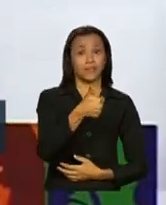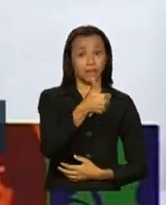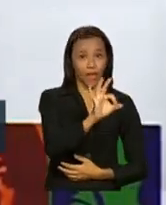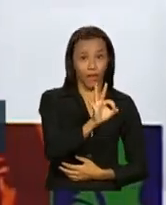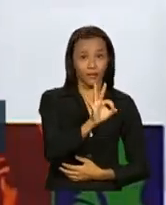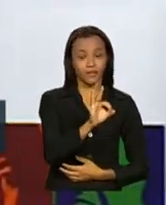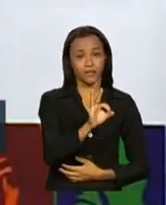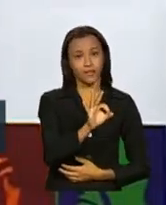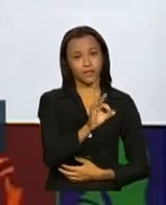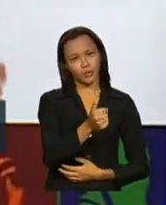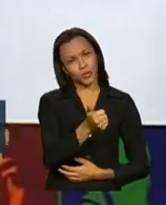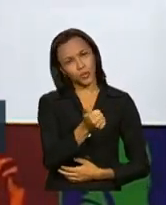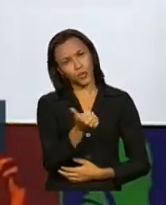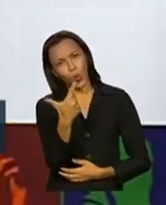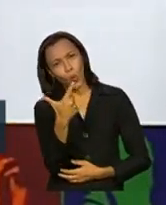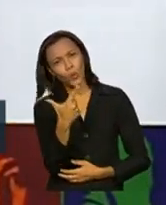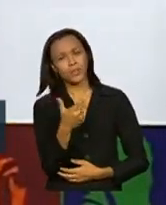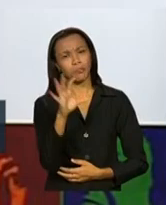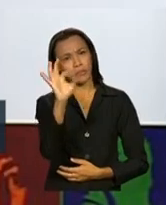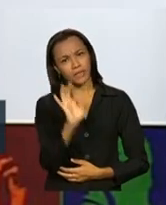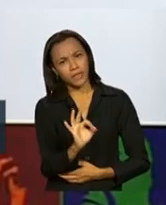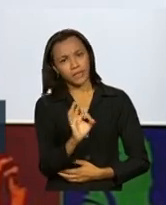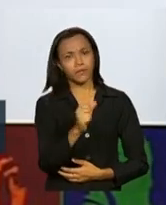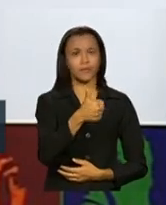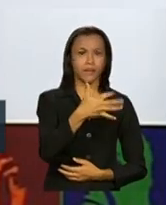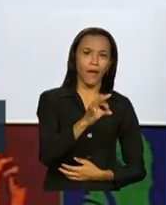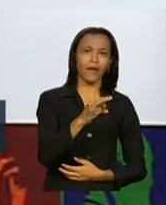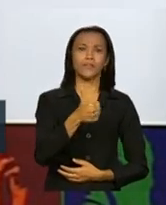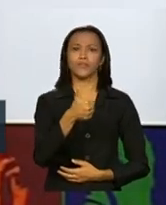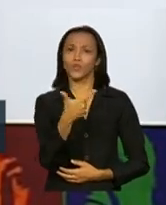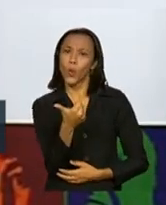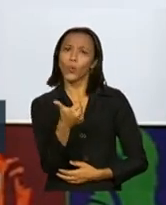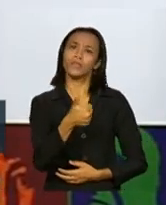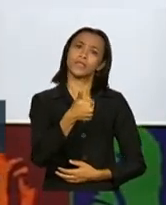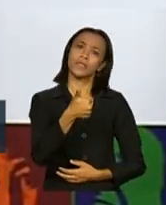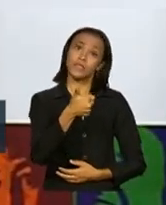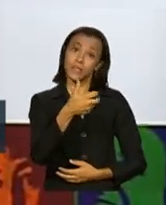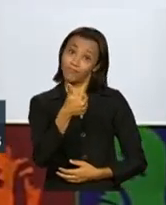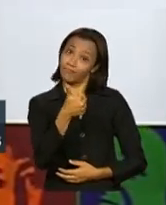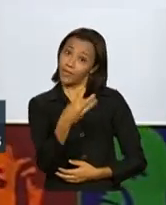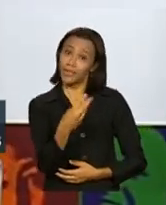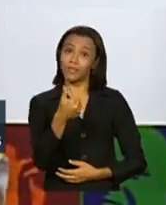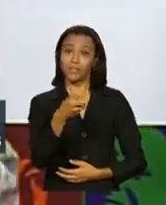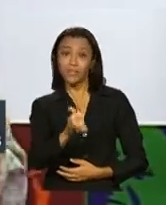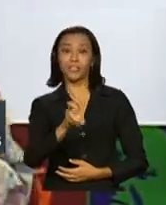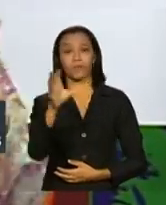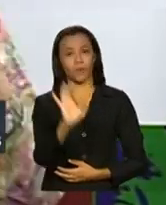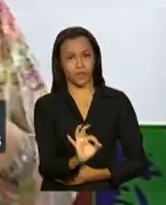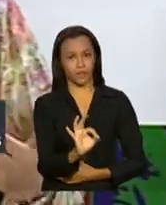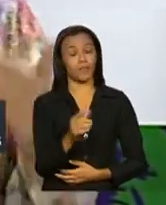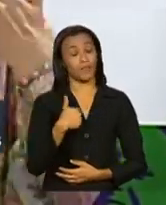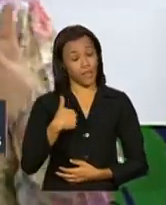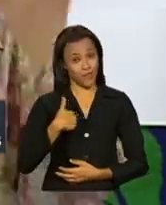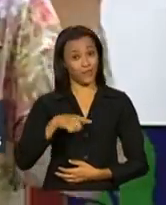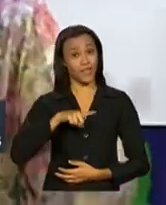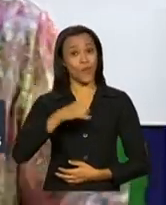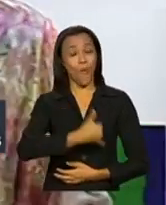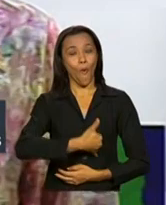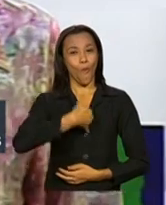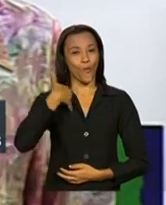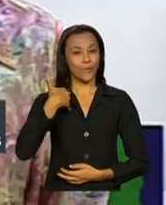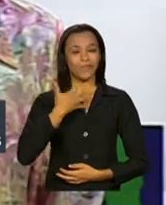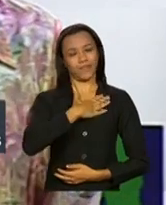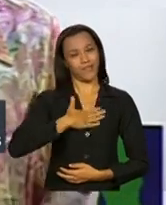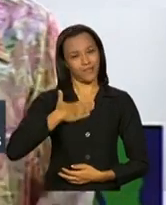eh 12% 10 e 13 14 15% Então eu tenho muito orgulho muita